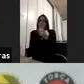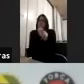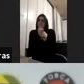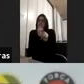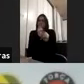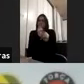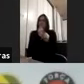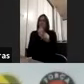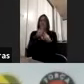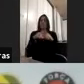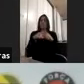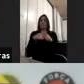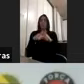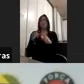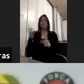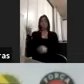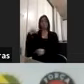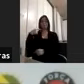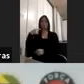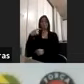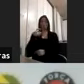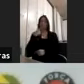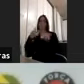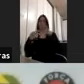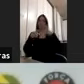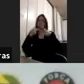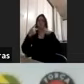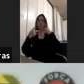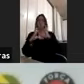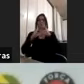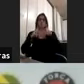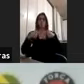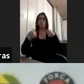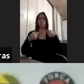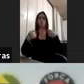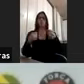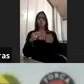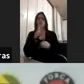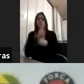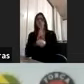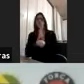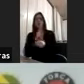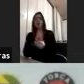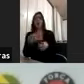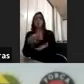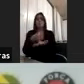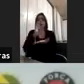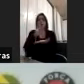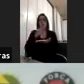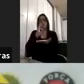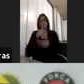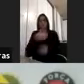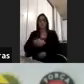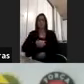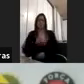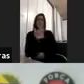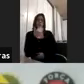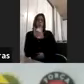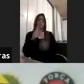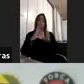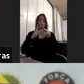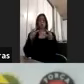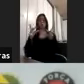peão funcionando. Traz aqui uma goteira, traz aqui um café. Eu já estava comentando aqui para